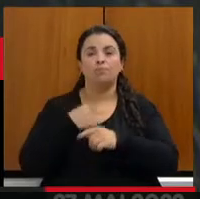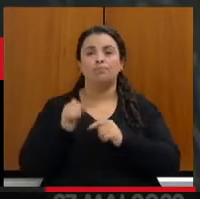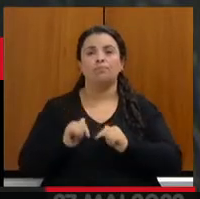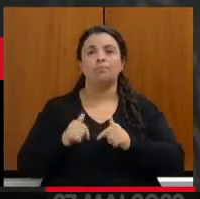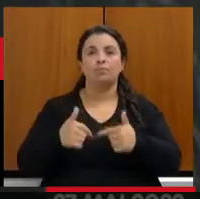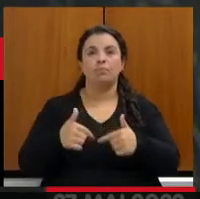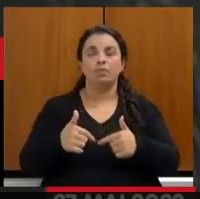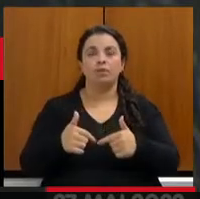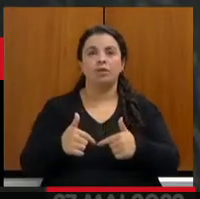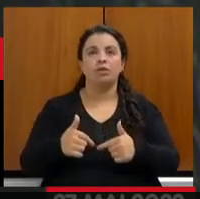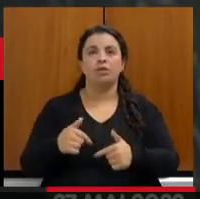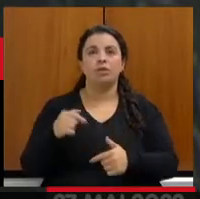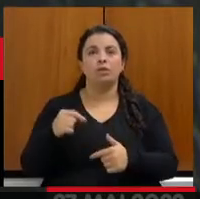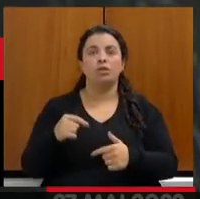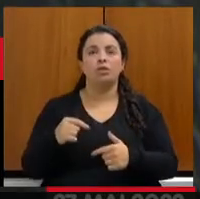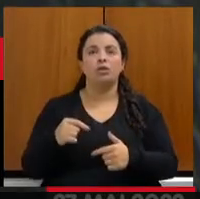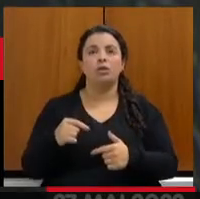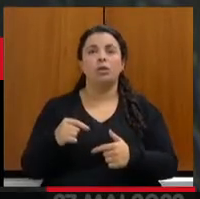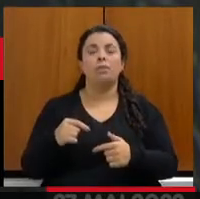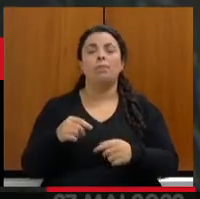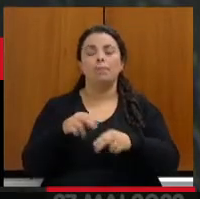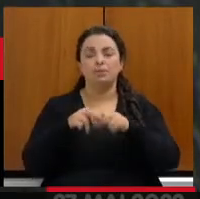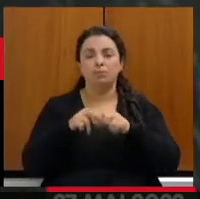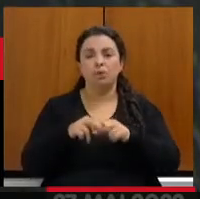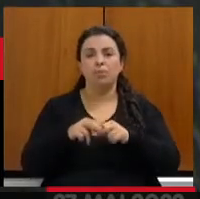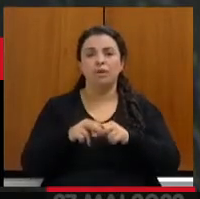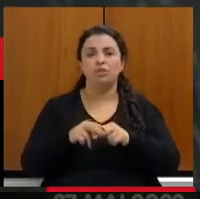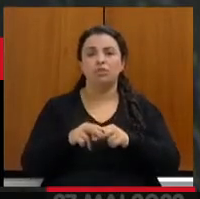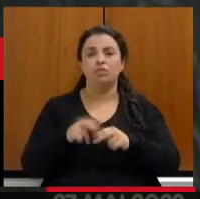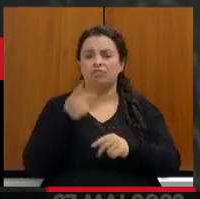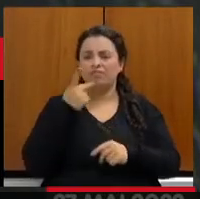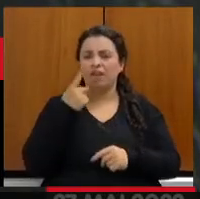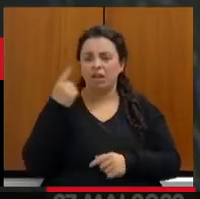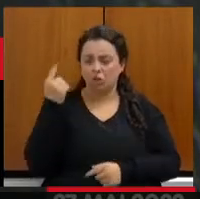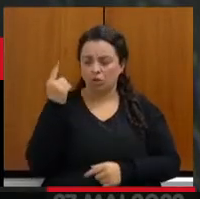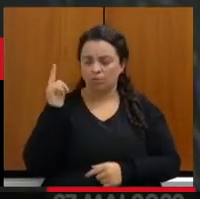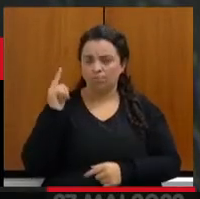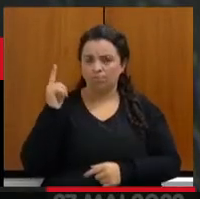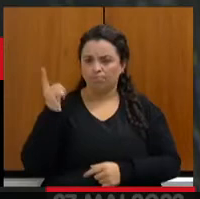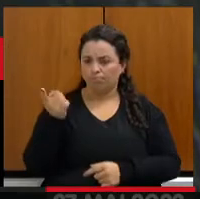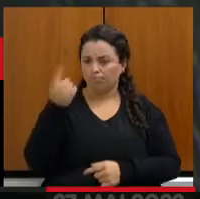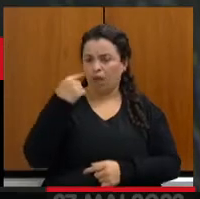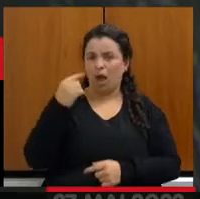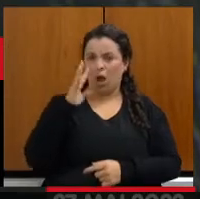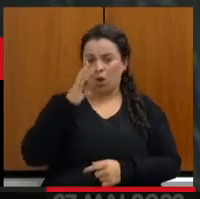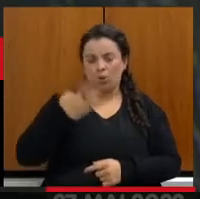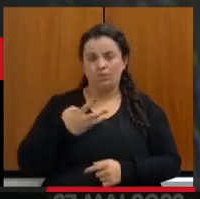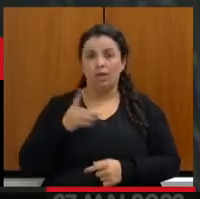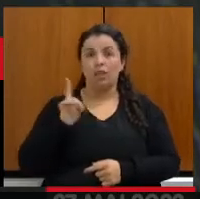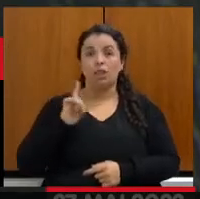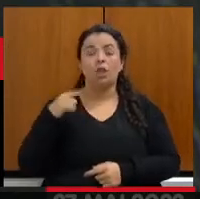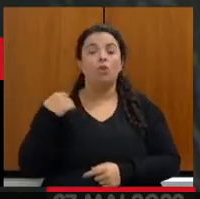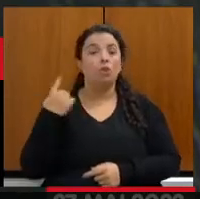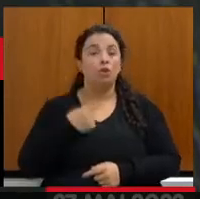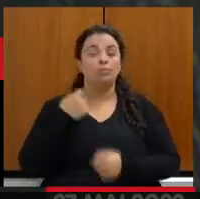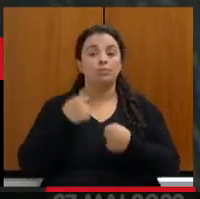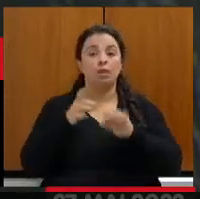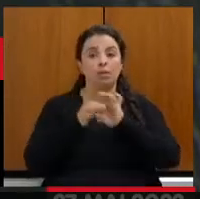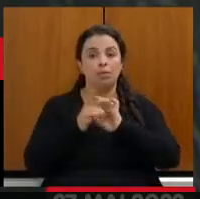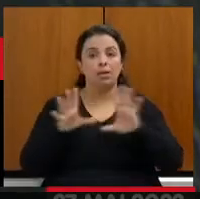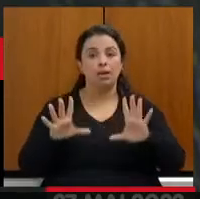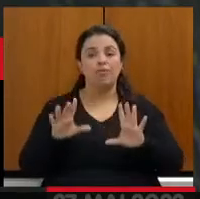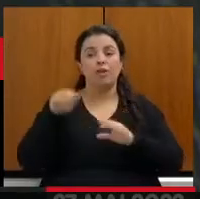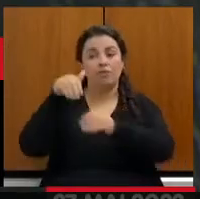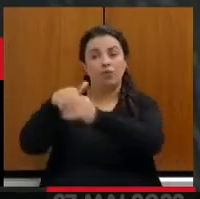nossa forma de pensar principalmente de nos condenar nós precisamos ser livres e votar em pessoas que defende o nosso projeto de vida